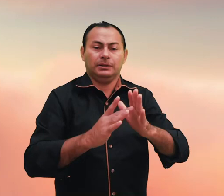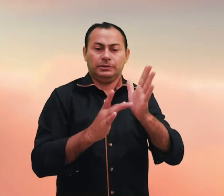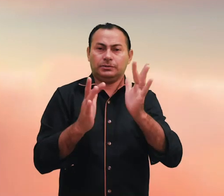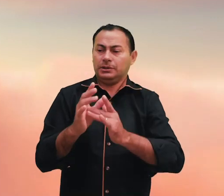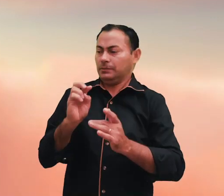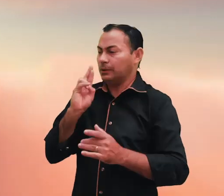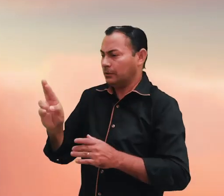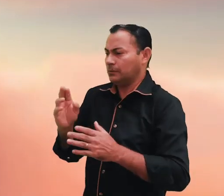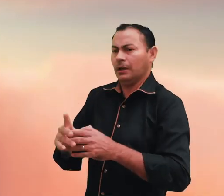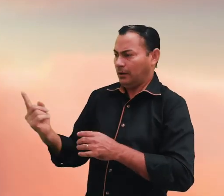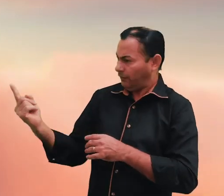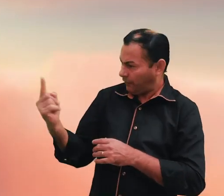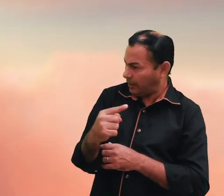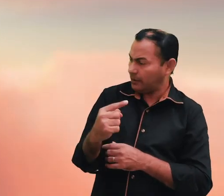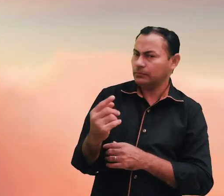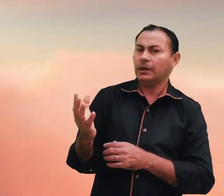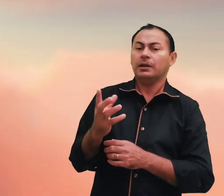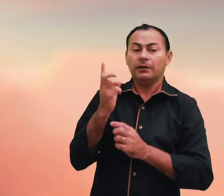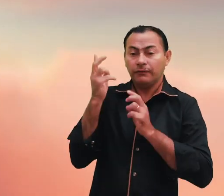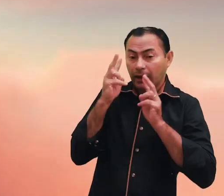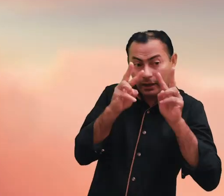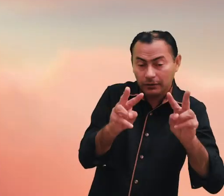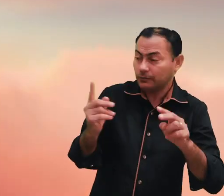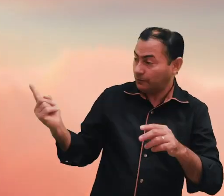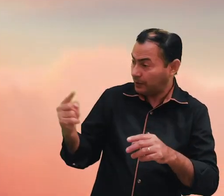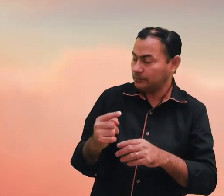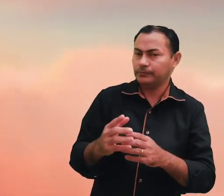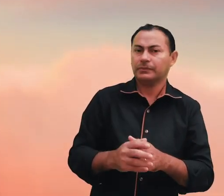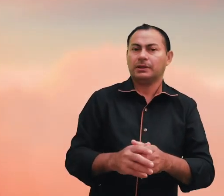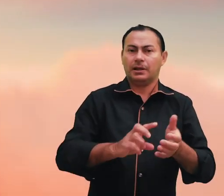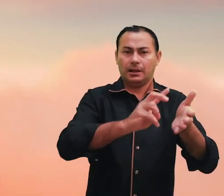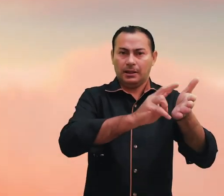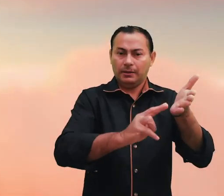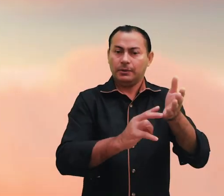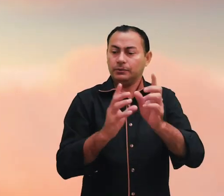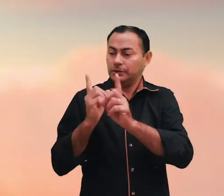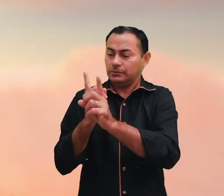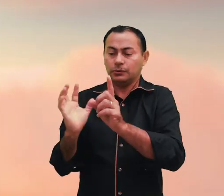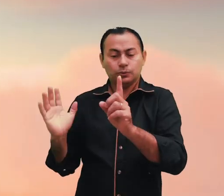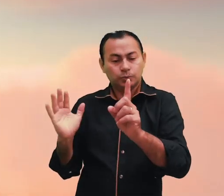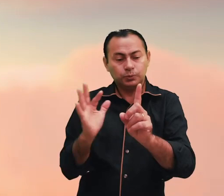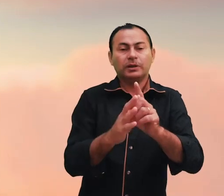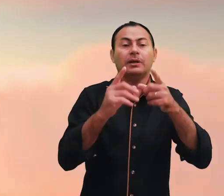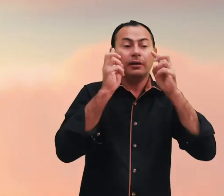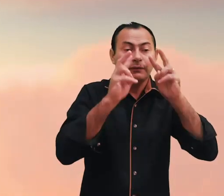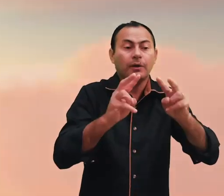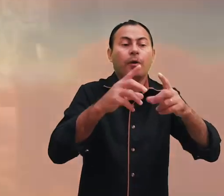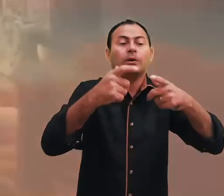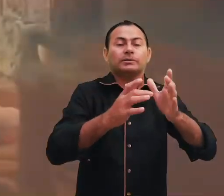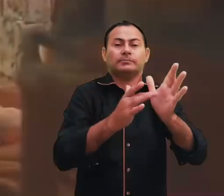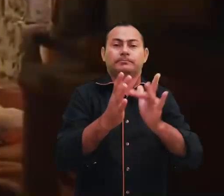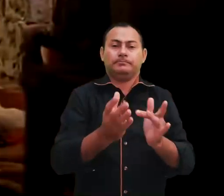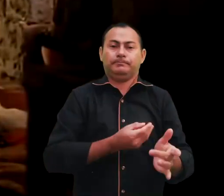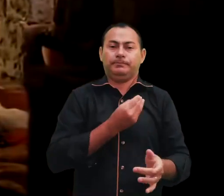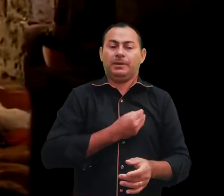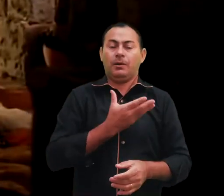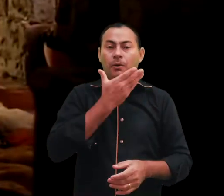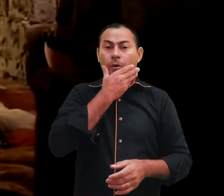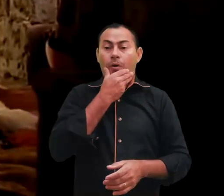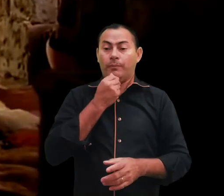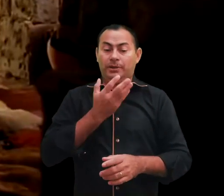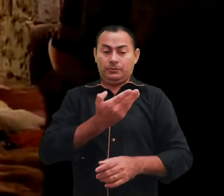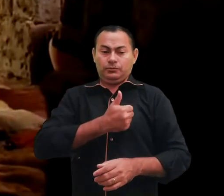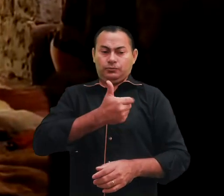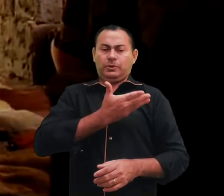Jesus respondeu, venham e verão. Lemos que eles foram, viram onde Jesus vivia. Aqueles homens